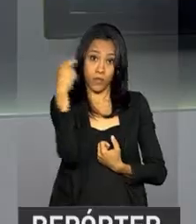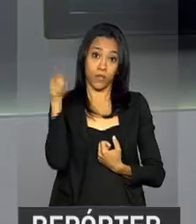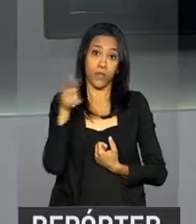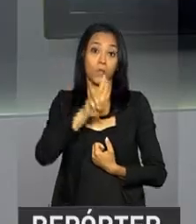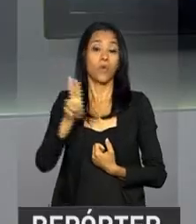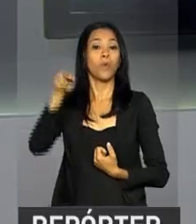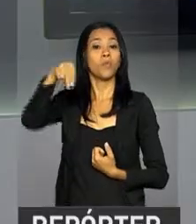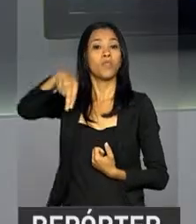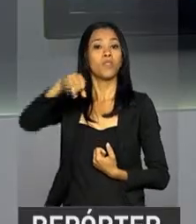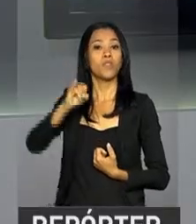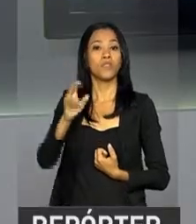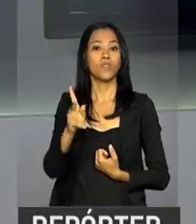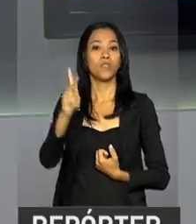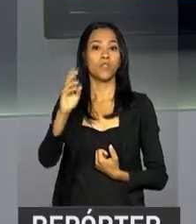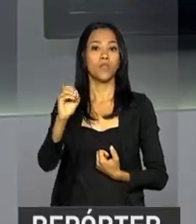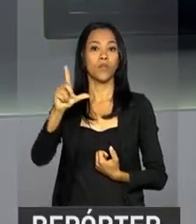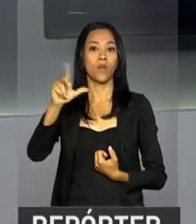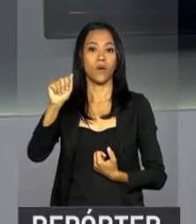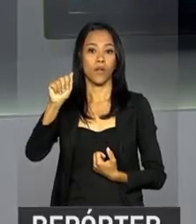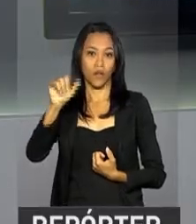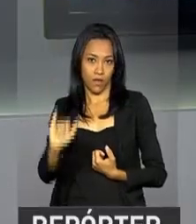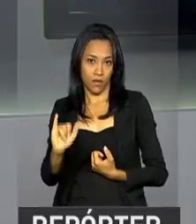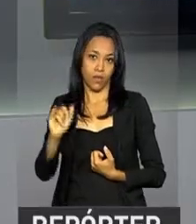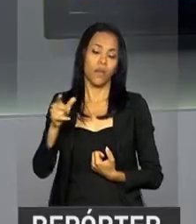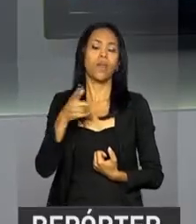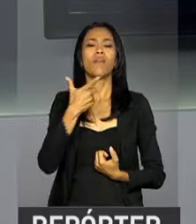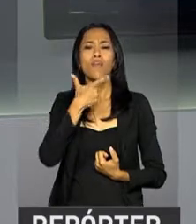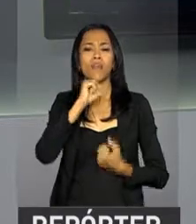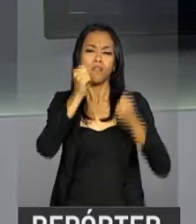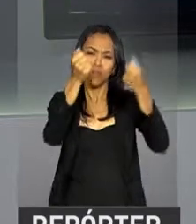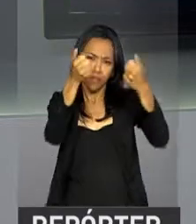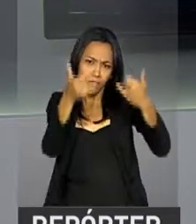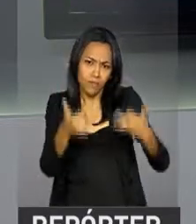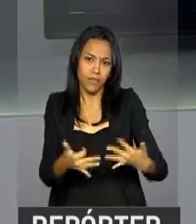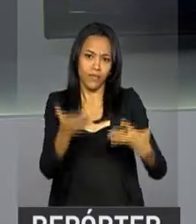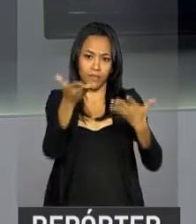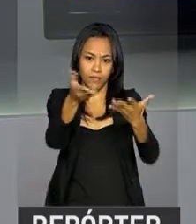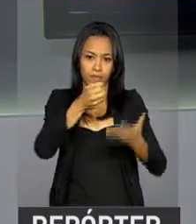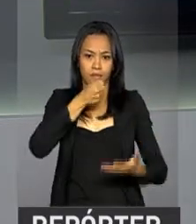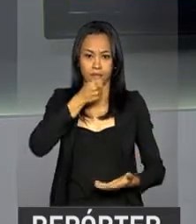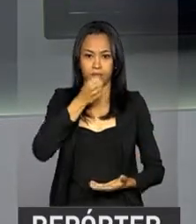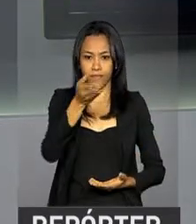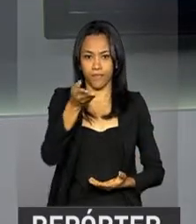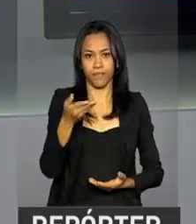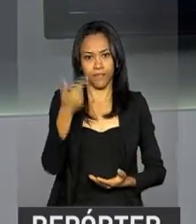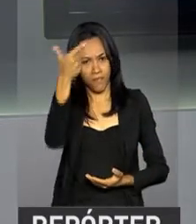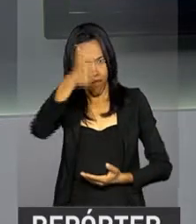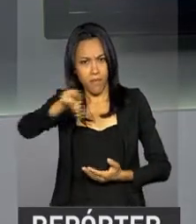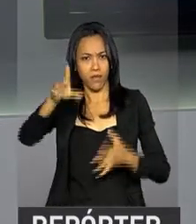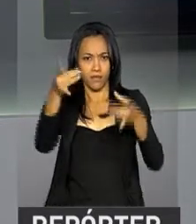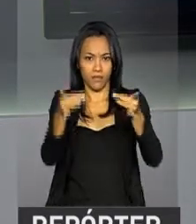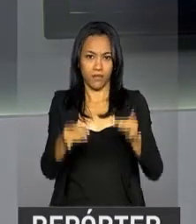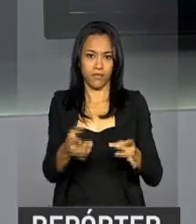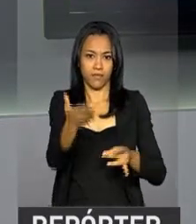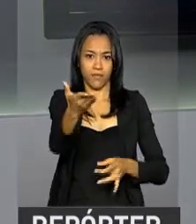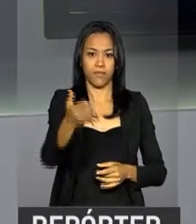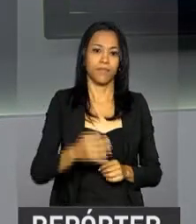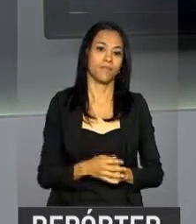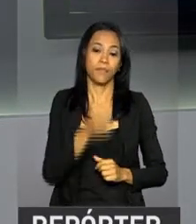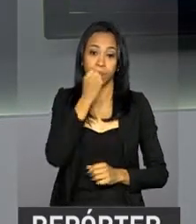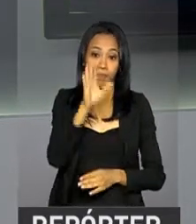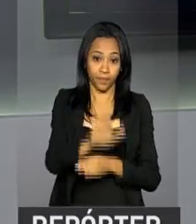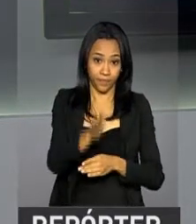quem tem mais detalhes ao vivo pra gente é a repórter gabriela noronha o la gabriela boa tarde pra você